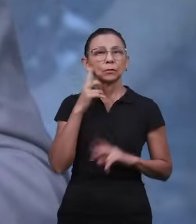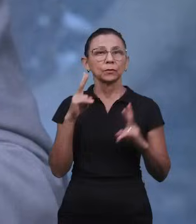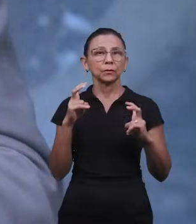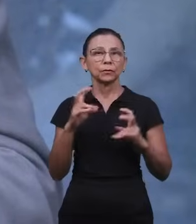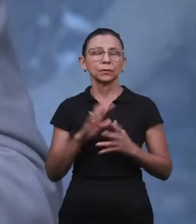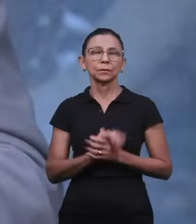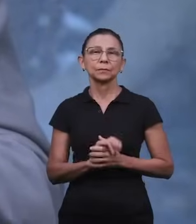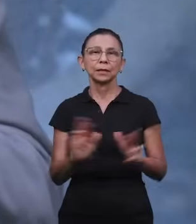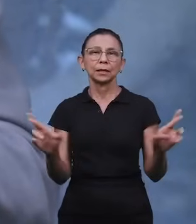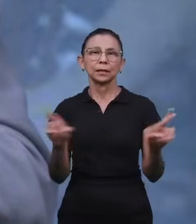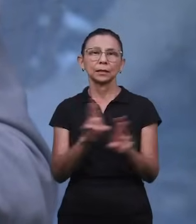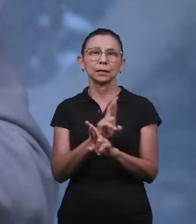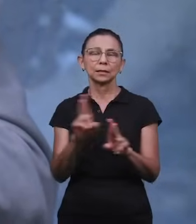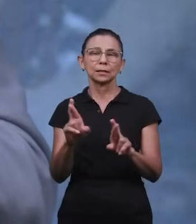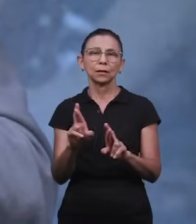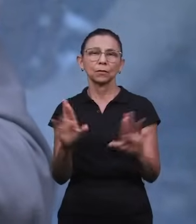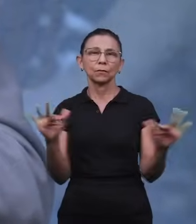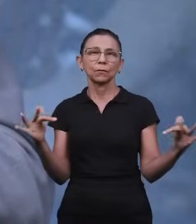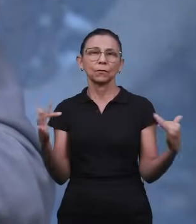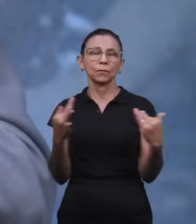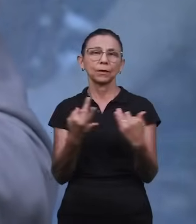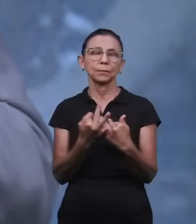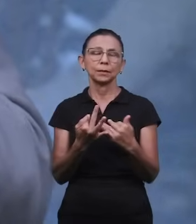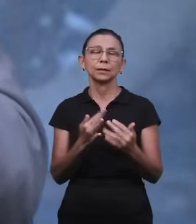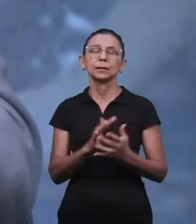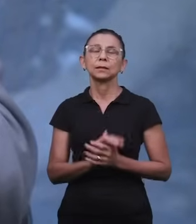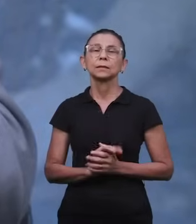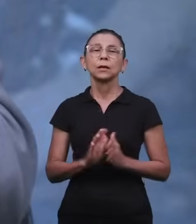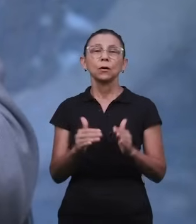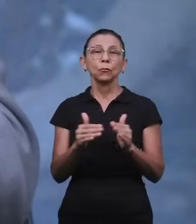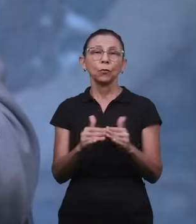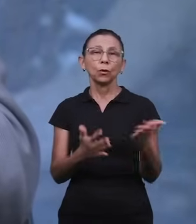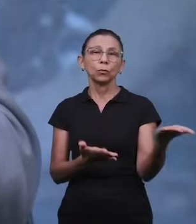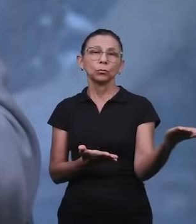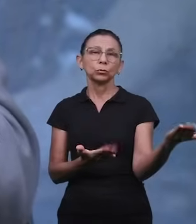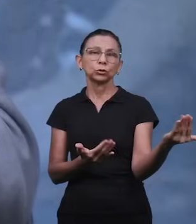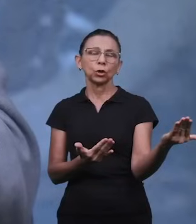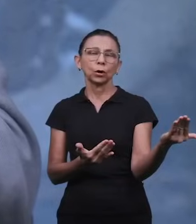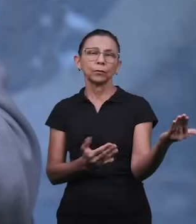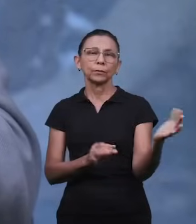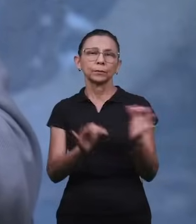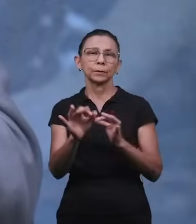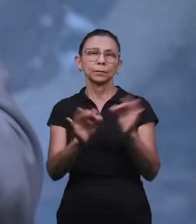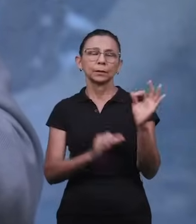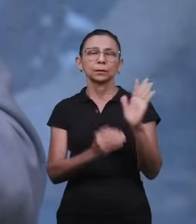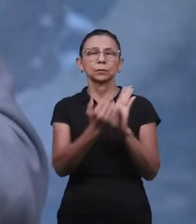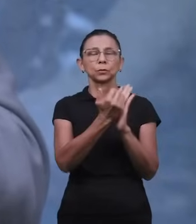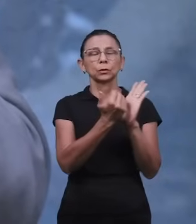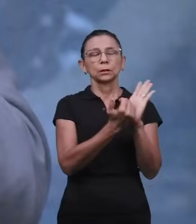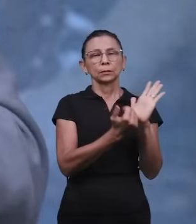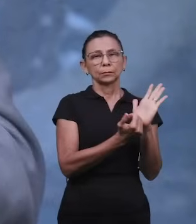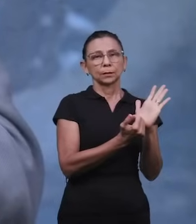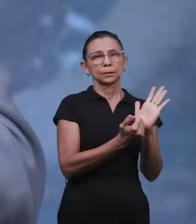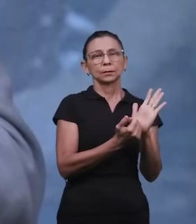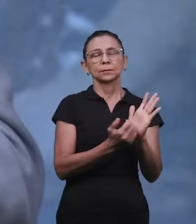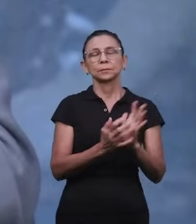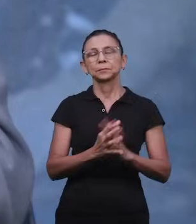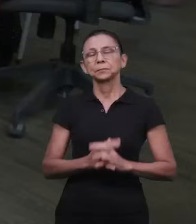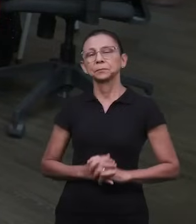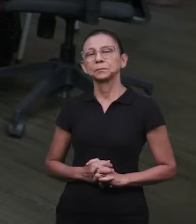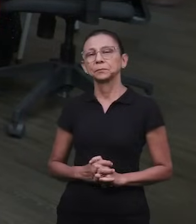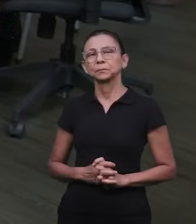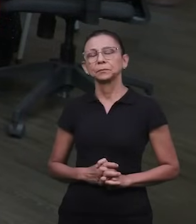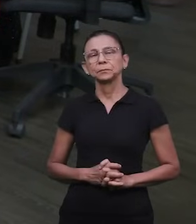tratar desse tema, vida em família, para você jovem, por um programa que é feito por